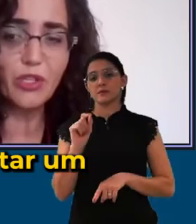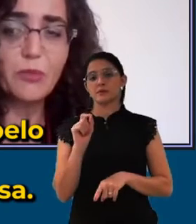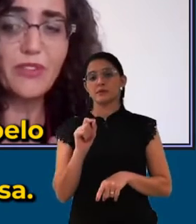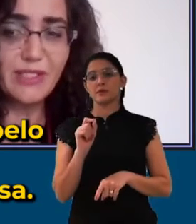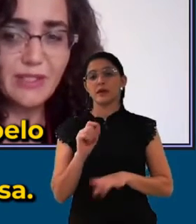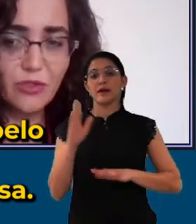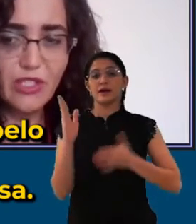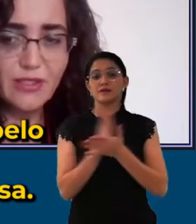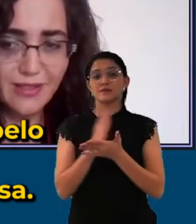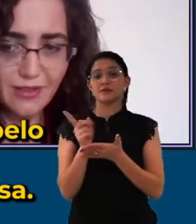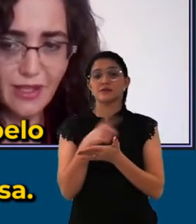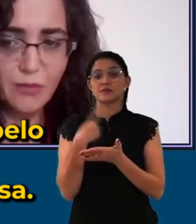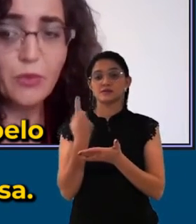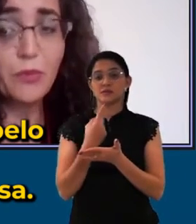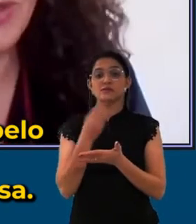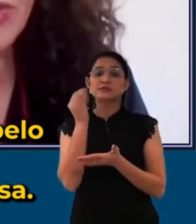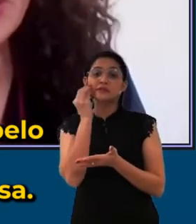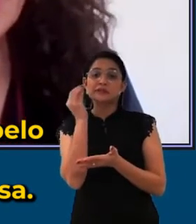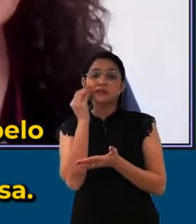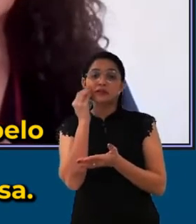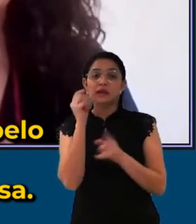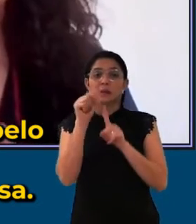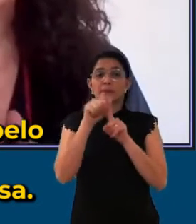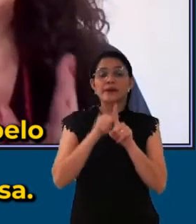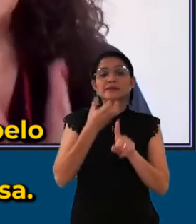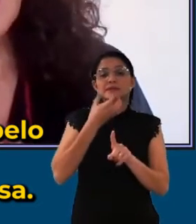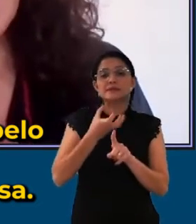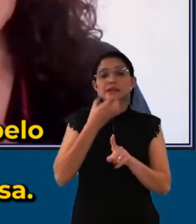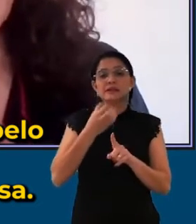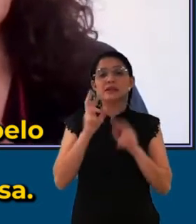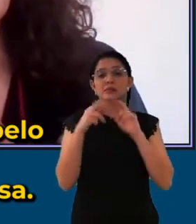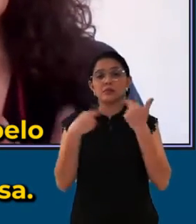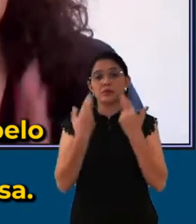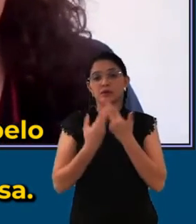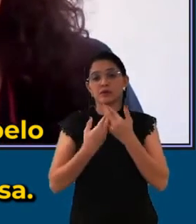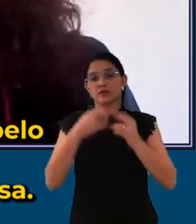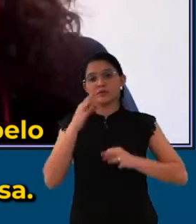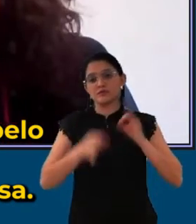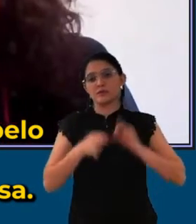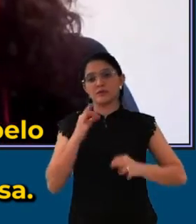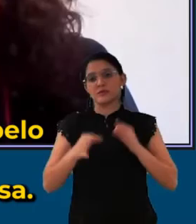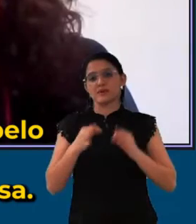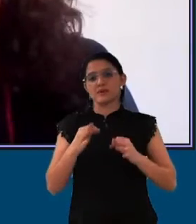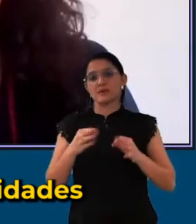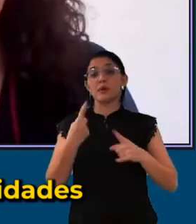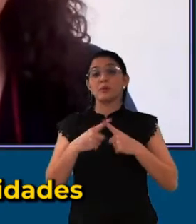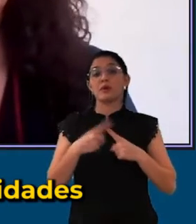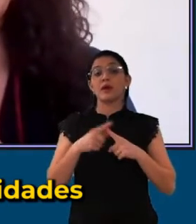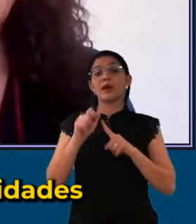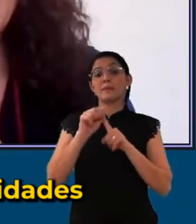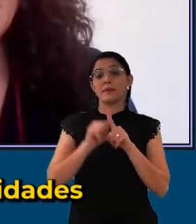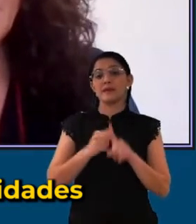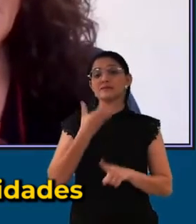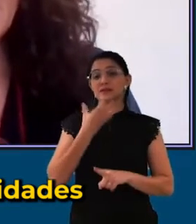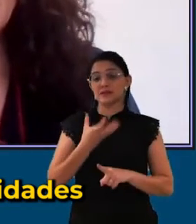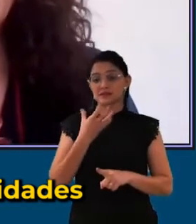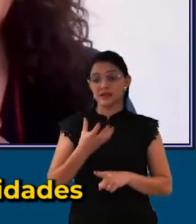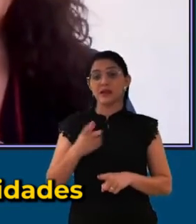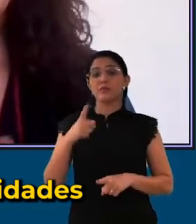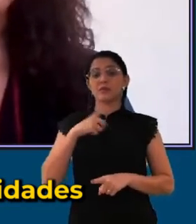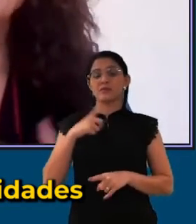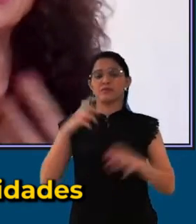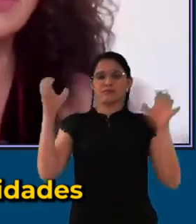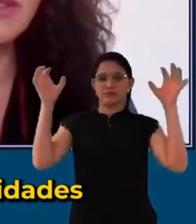apertar um pouquinho para fazer essa audiência em dezembro, pelo seguinte, que em dezembro a gente ainda vai estar na estação chuvosa. Então, se eles